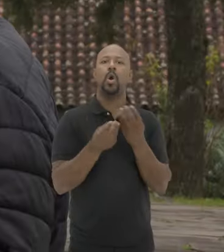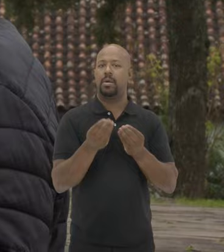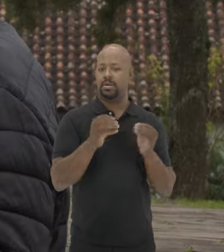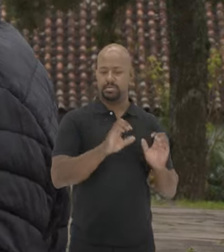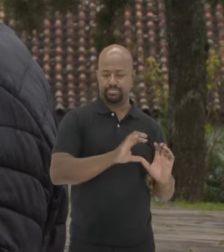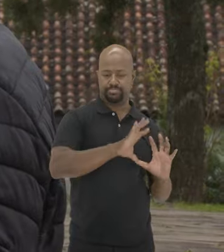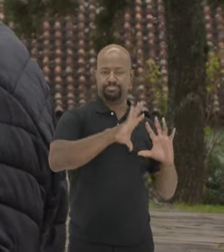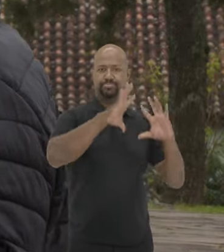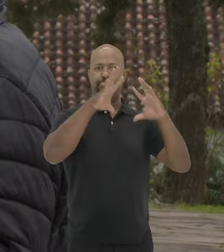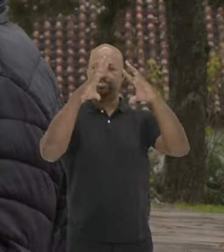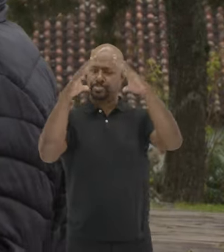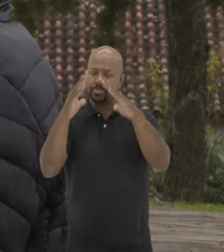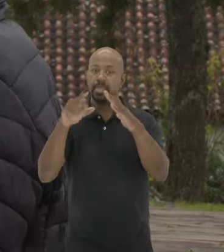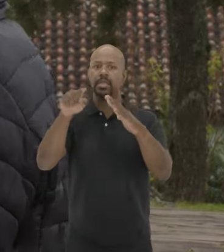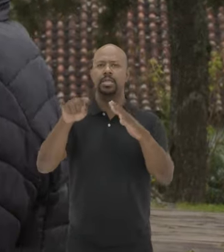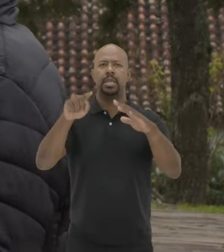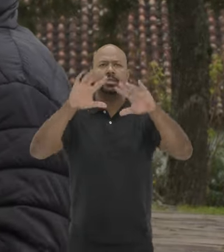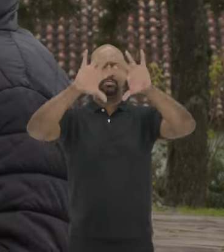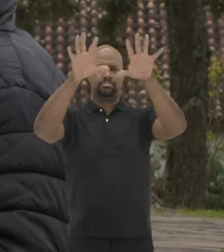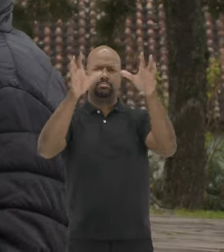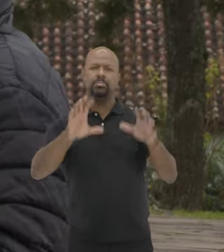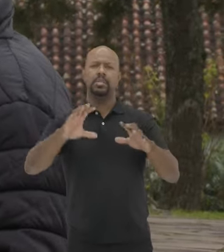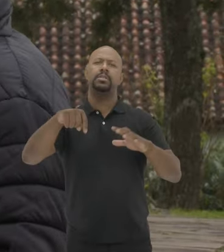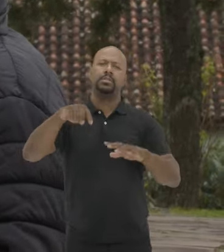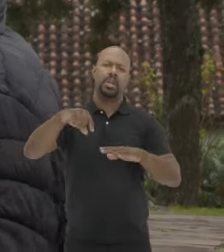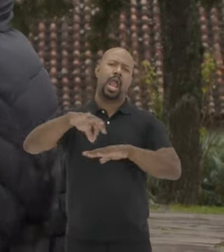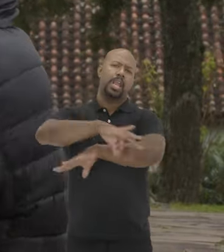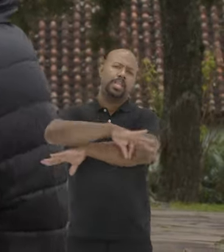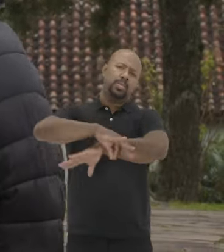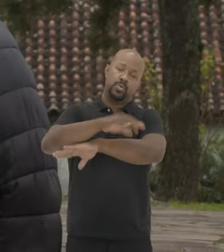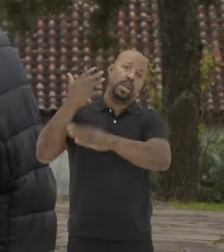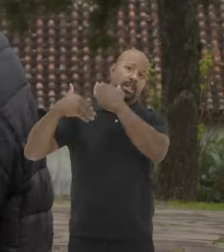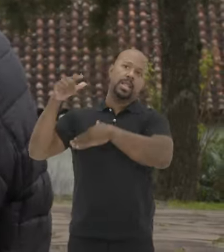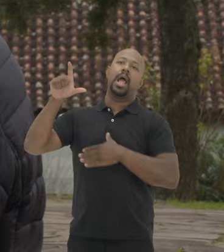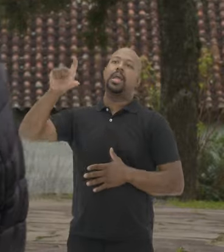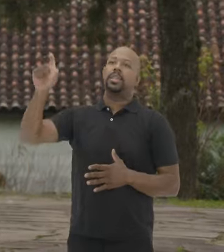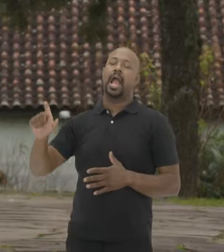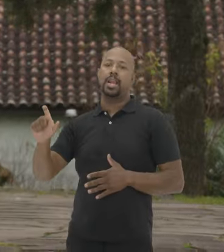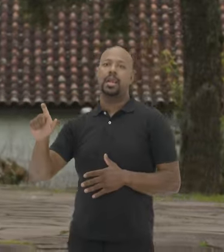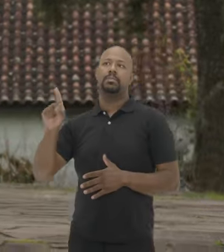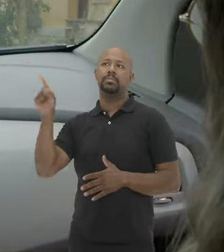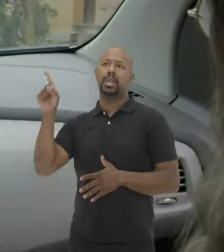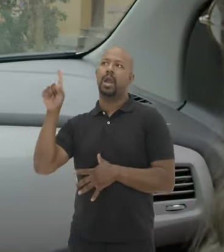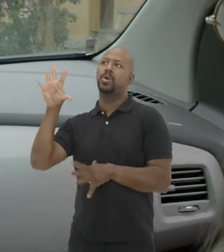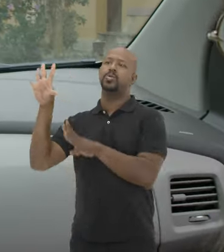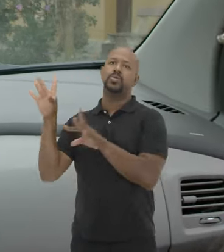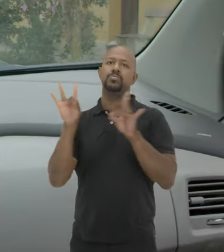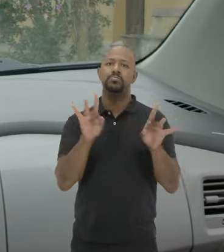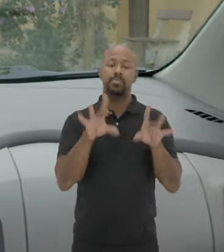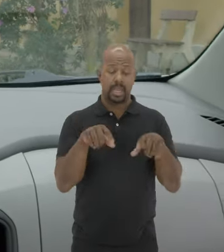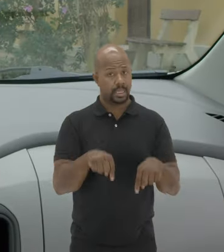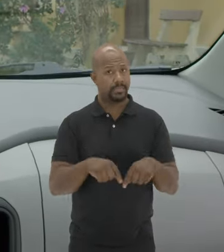transmutação da arquitetura, como se fazia na Itália na época, entendo, claro, para a colônia aqui. No